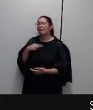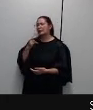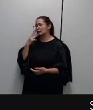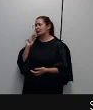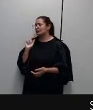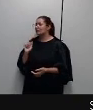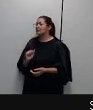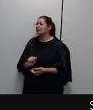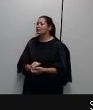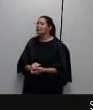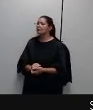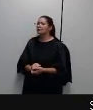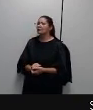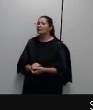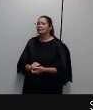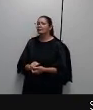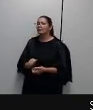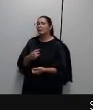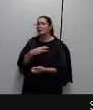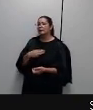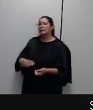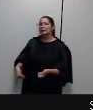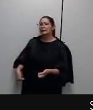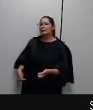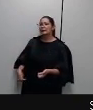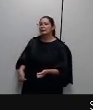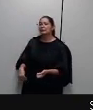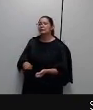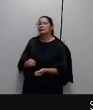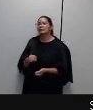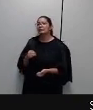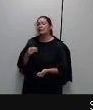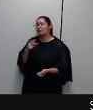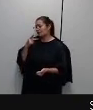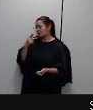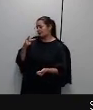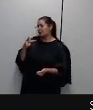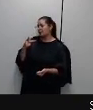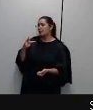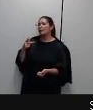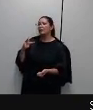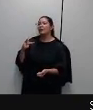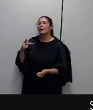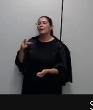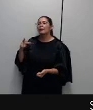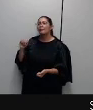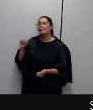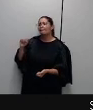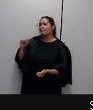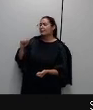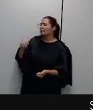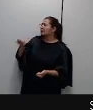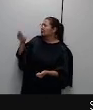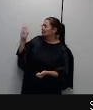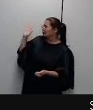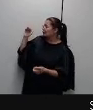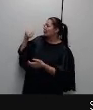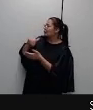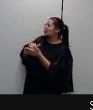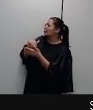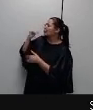vejo o ministro como foi exposto ministrou Napoleão apresentou o outro mérito Ministro